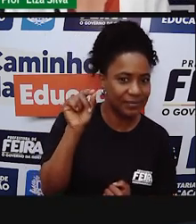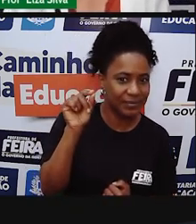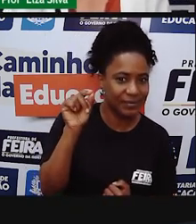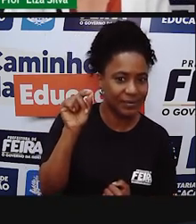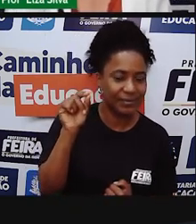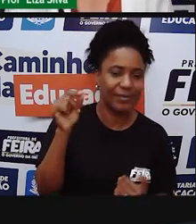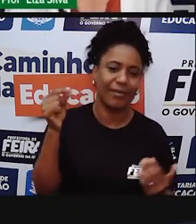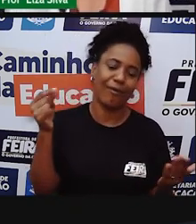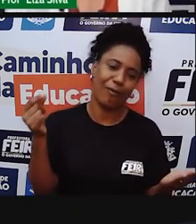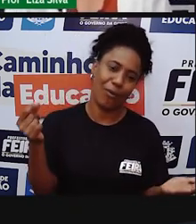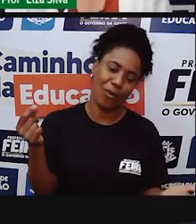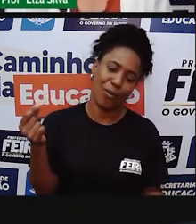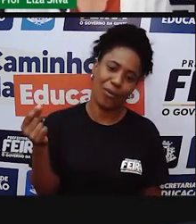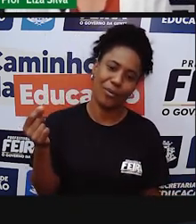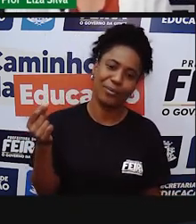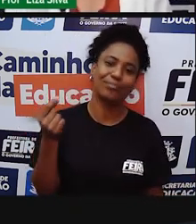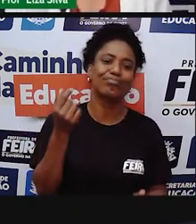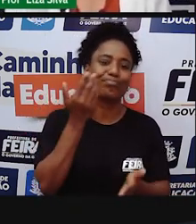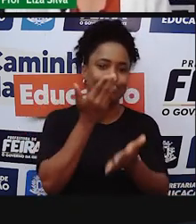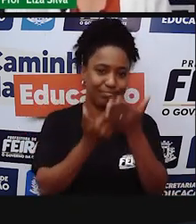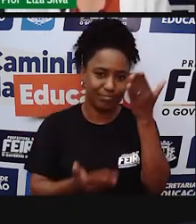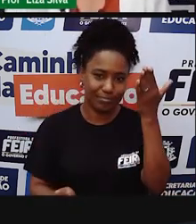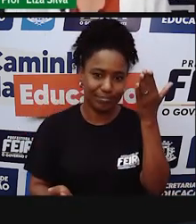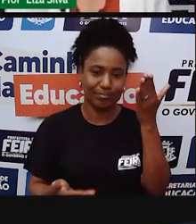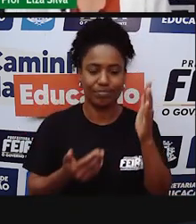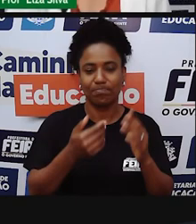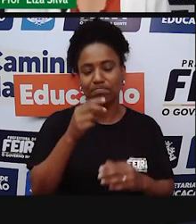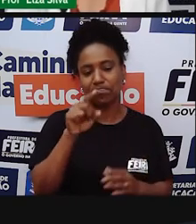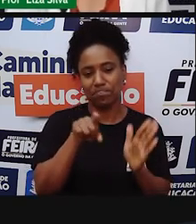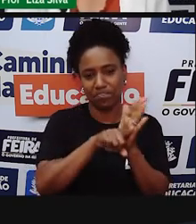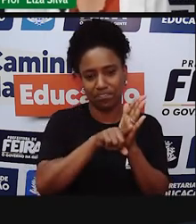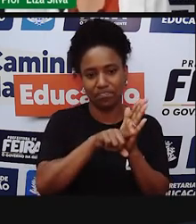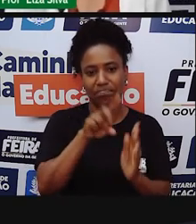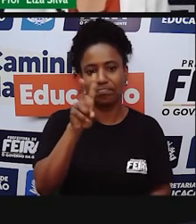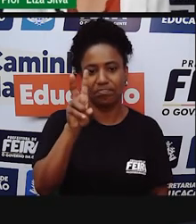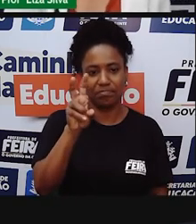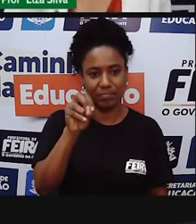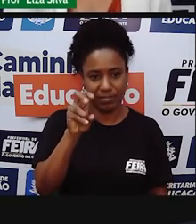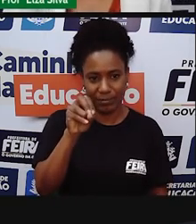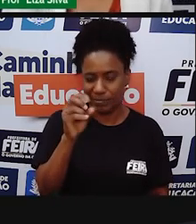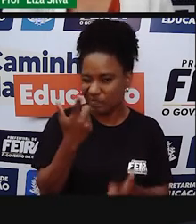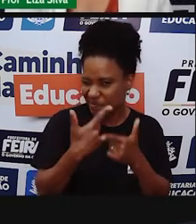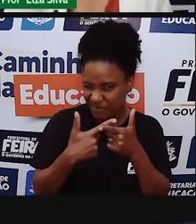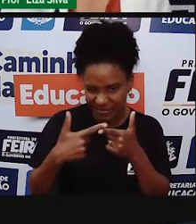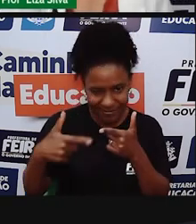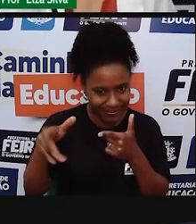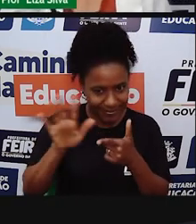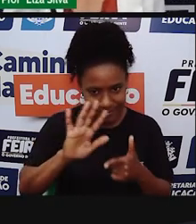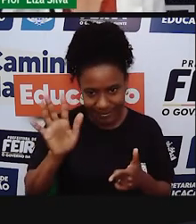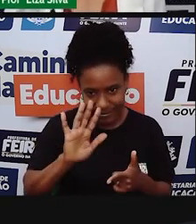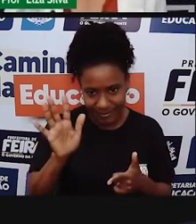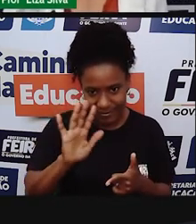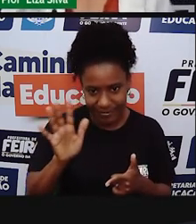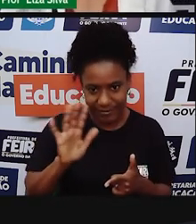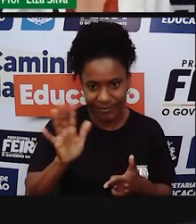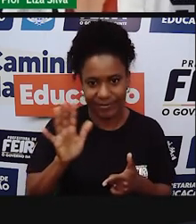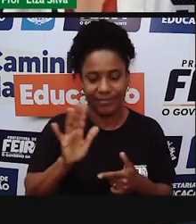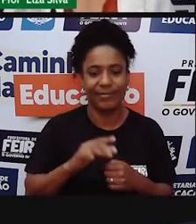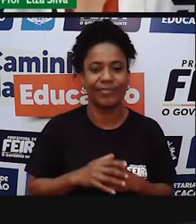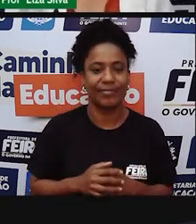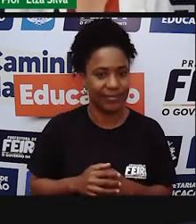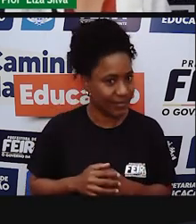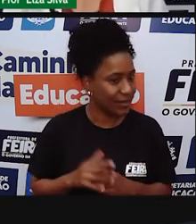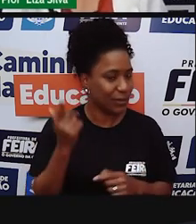Here. Oh, perdemos 50 pontos. Mas não tem problema, né? Porque nós estamos no lucro, já